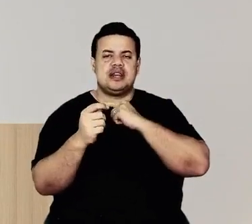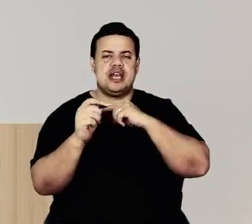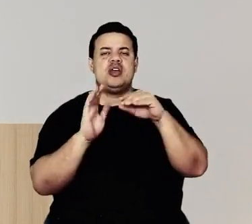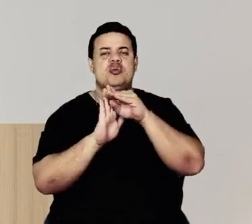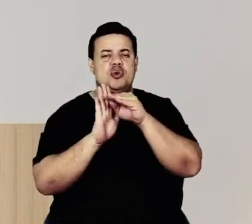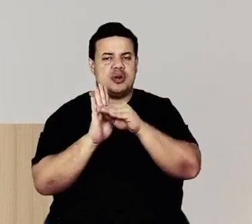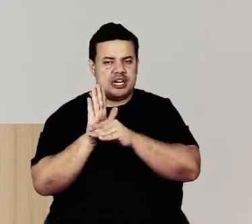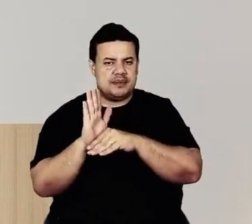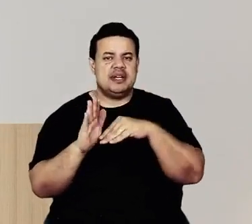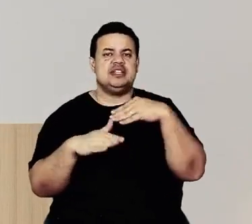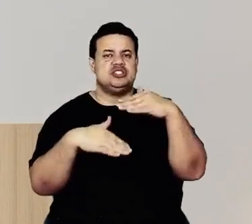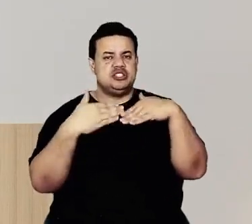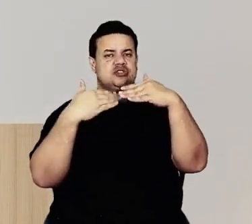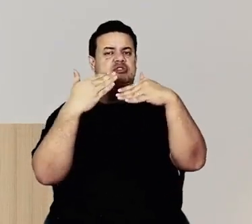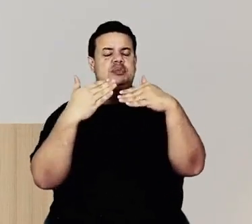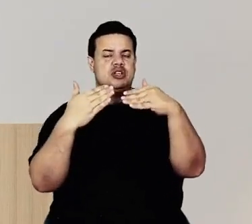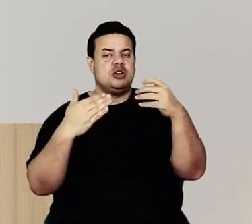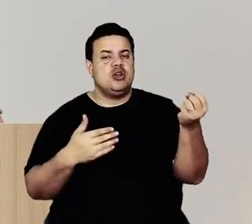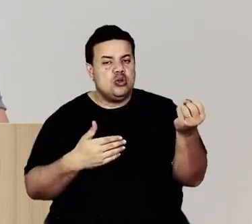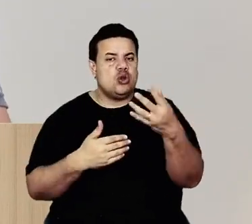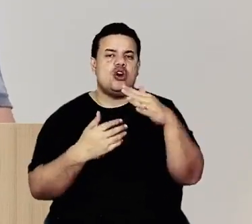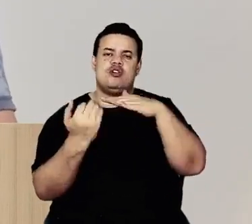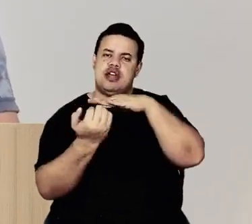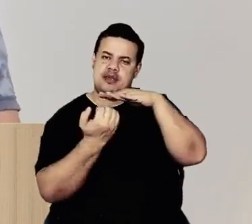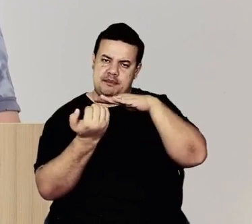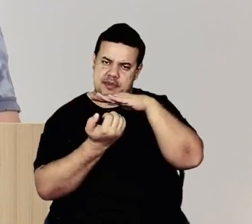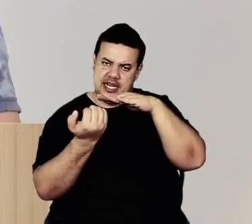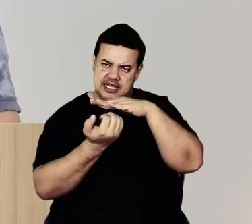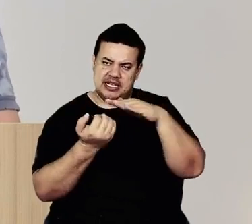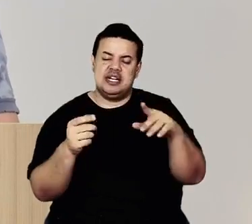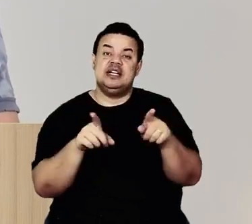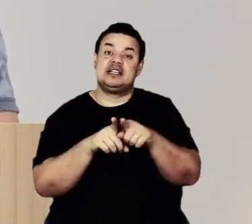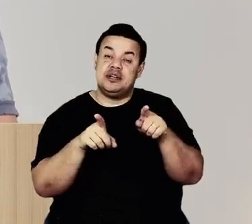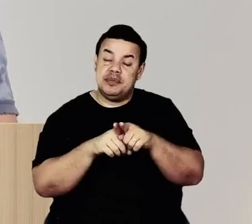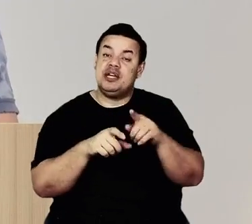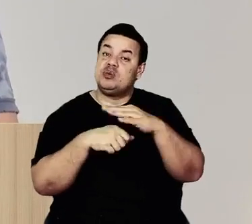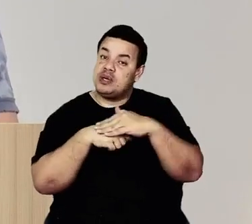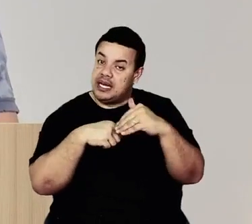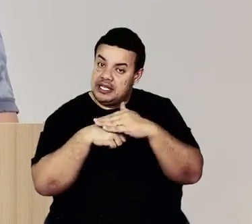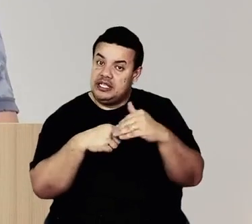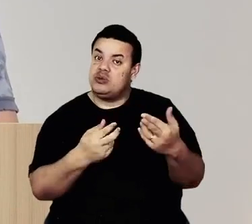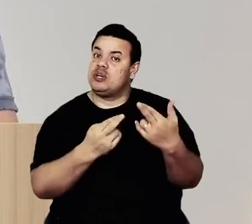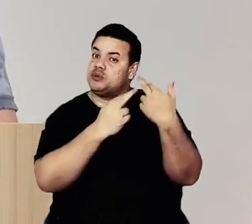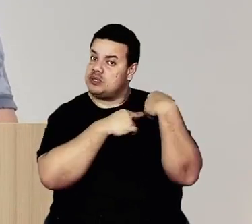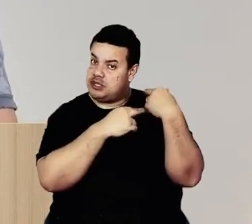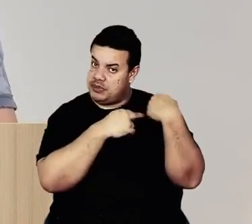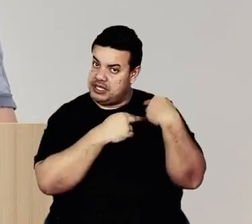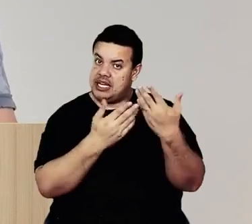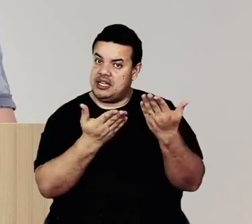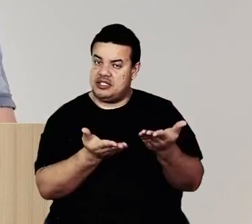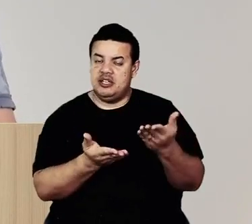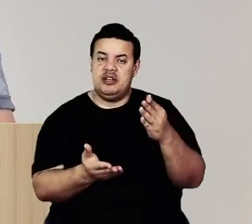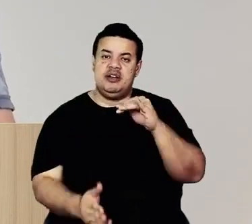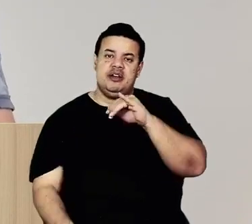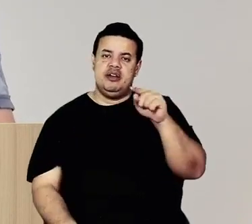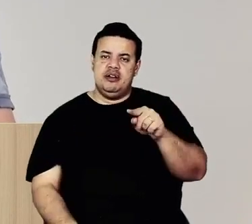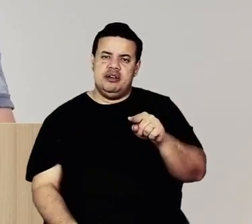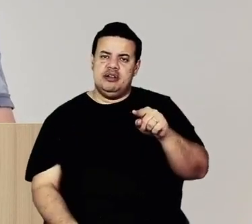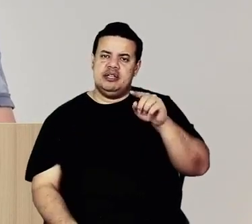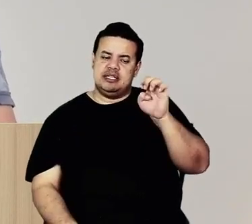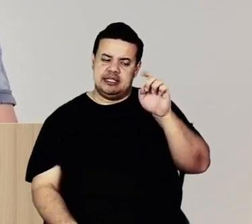novas empresas mas também com muito carinho com muita responsabilidade Zé incentivar que nós já estos aqui